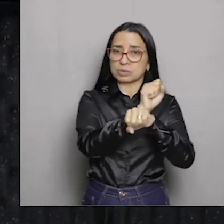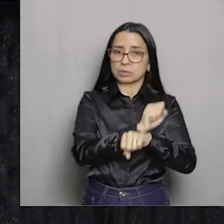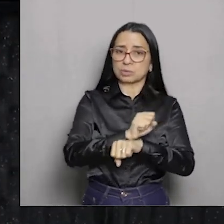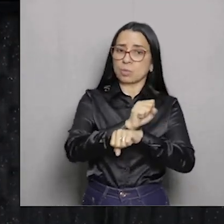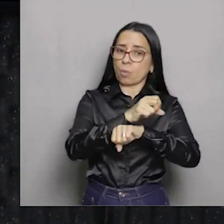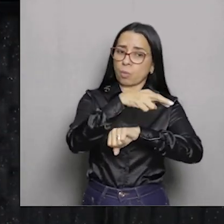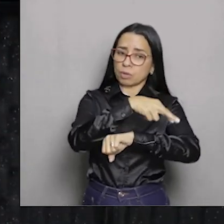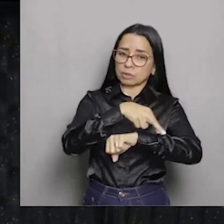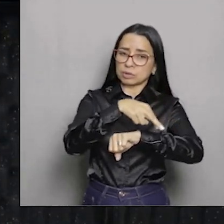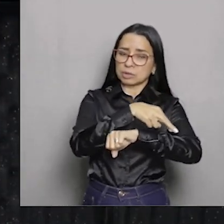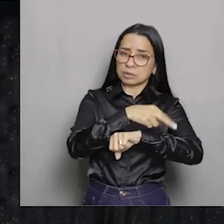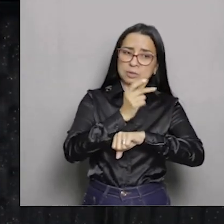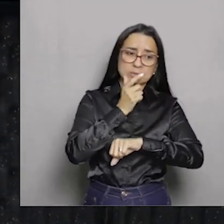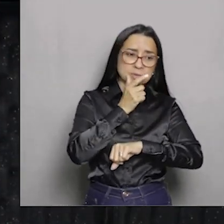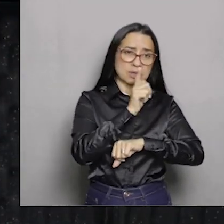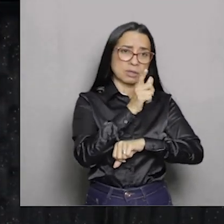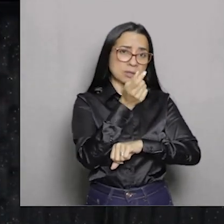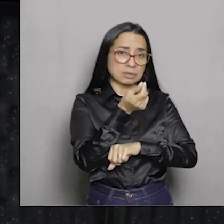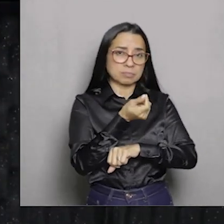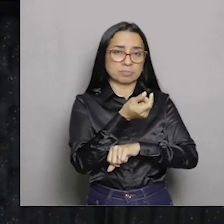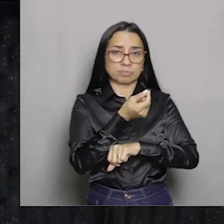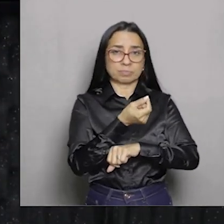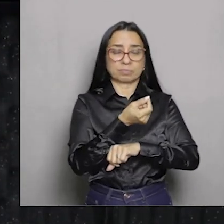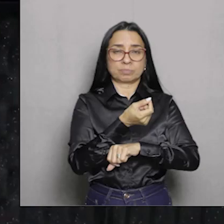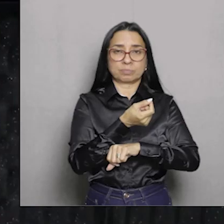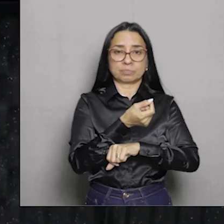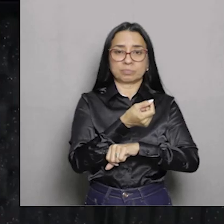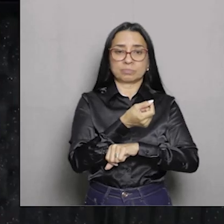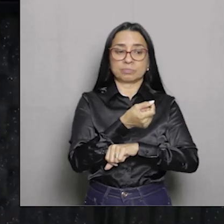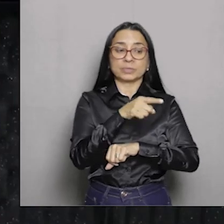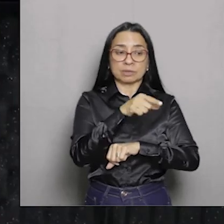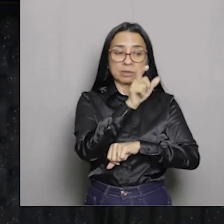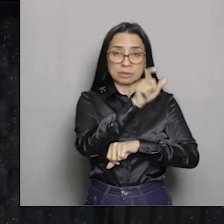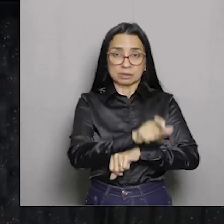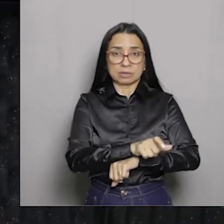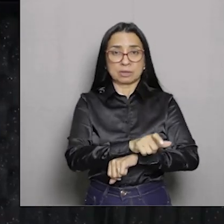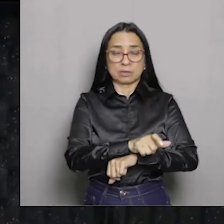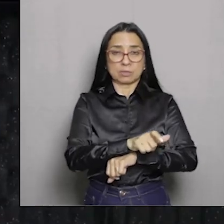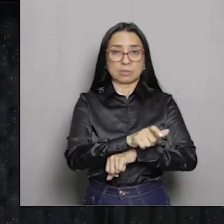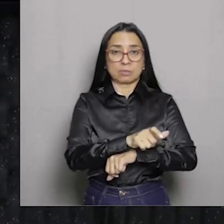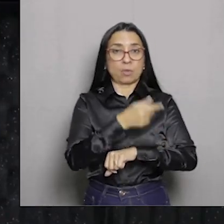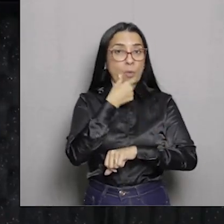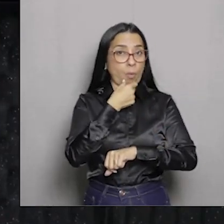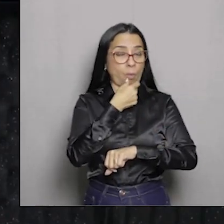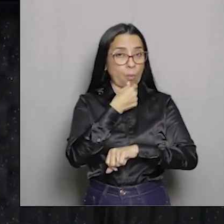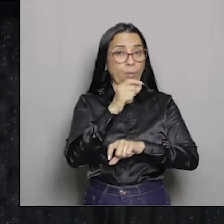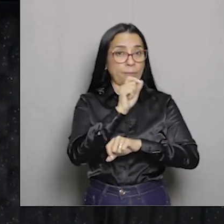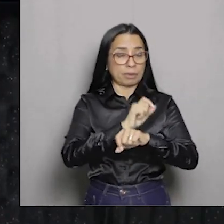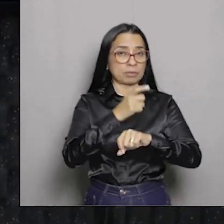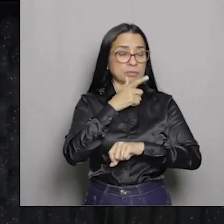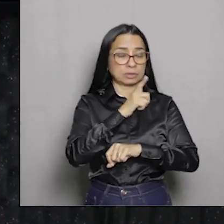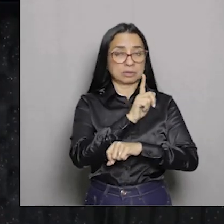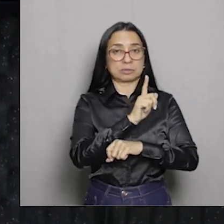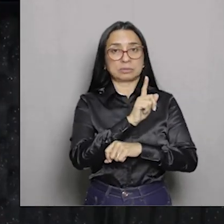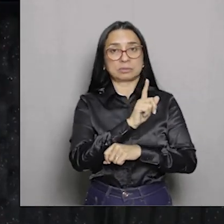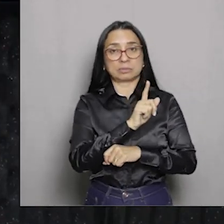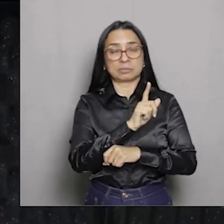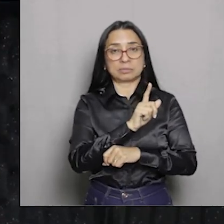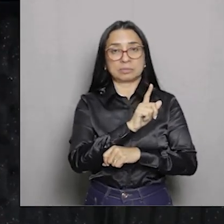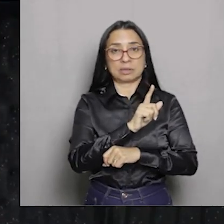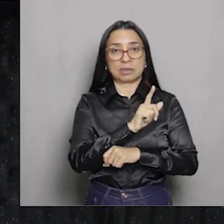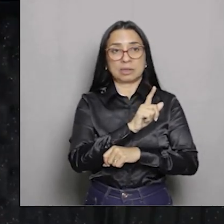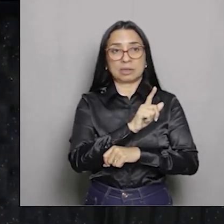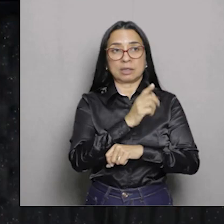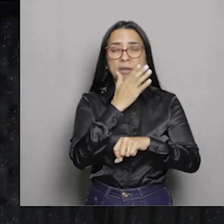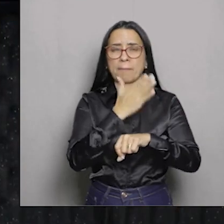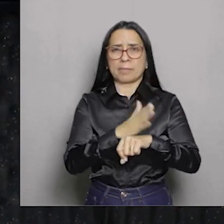de rua, o escravo de ganho. Onde esse negro de rua, esse negro de ganho, ele